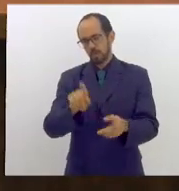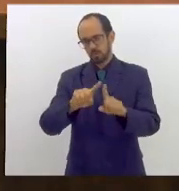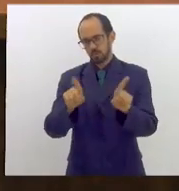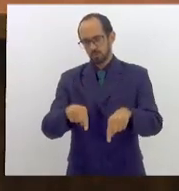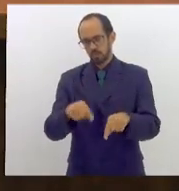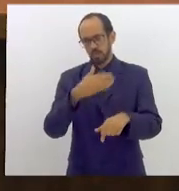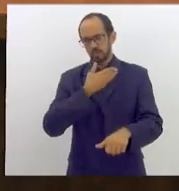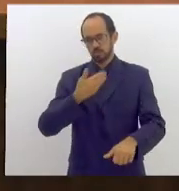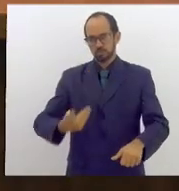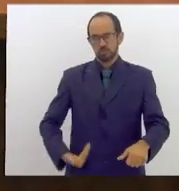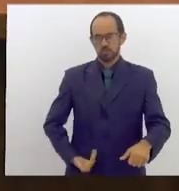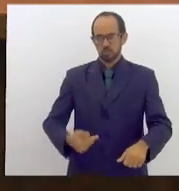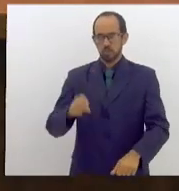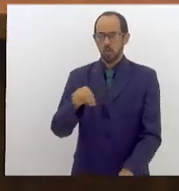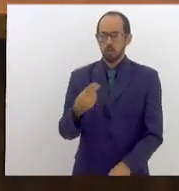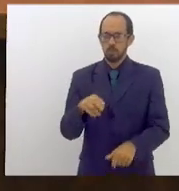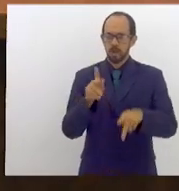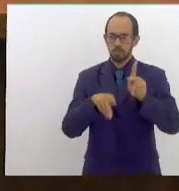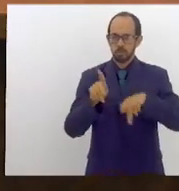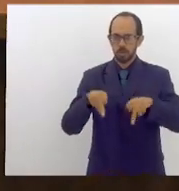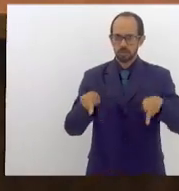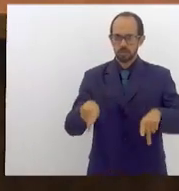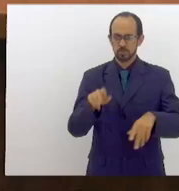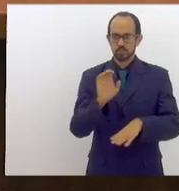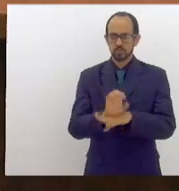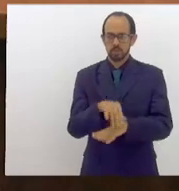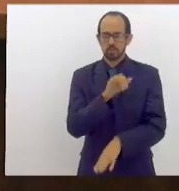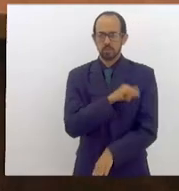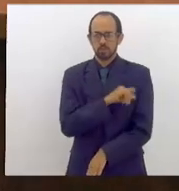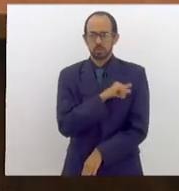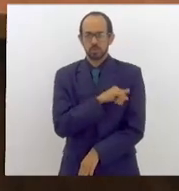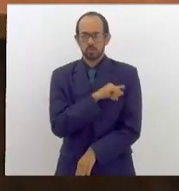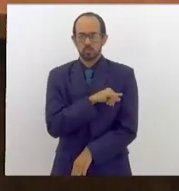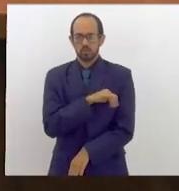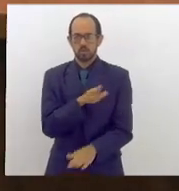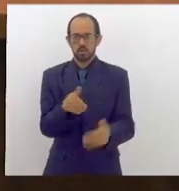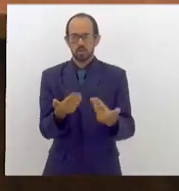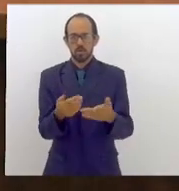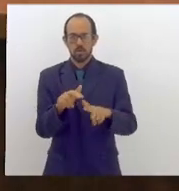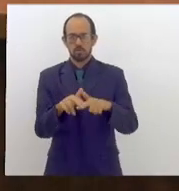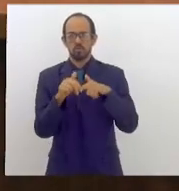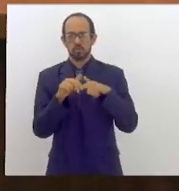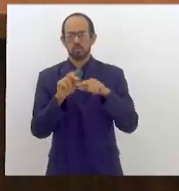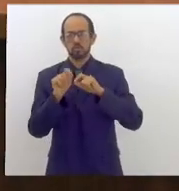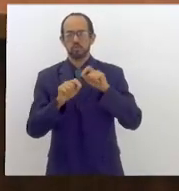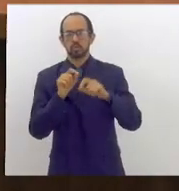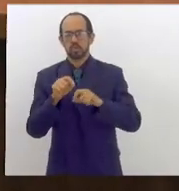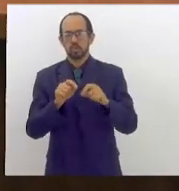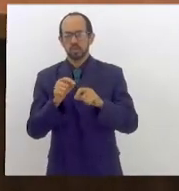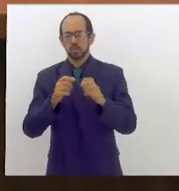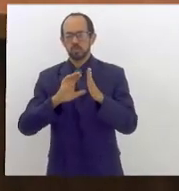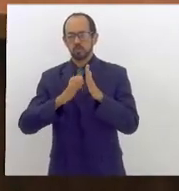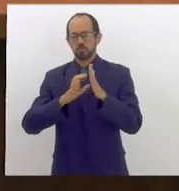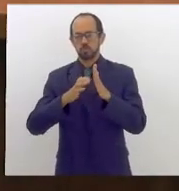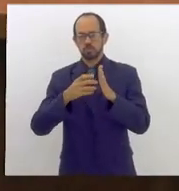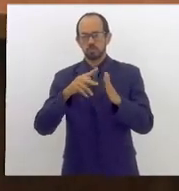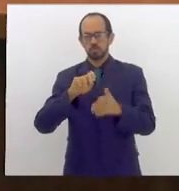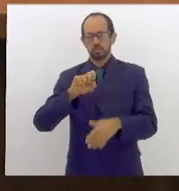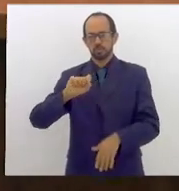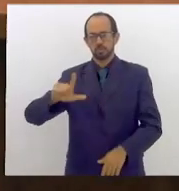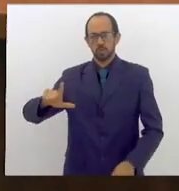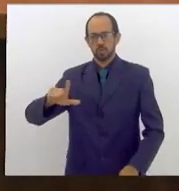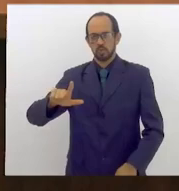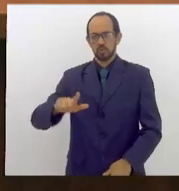real para a população do estado do Rio de Janeiro então é por isso senhor presidente que a bancada do pessoal